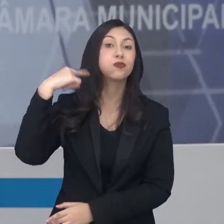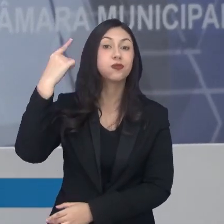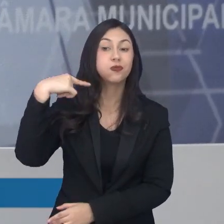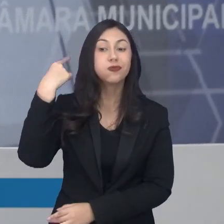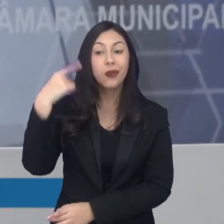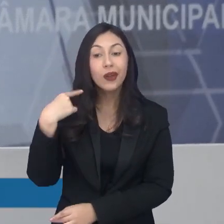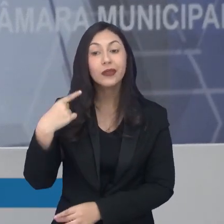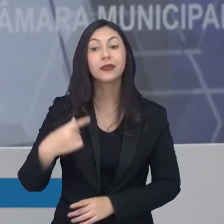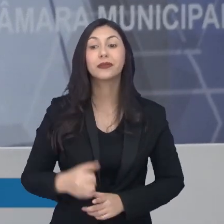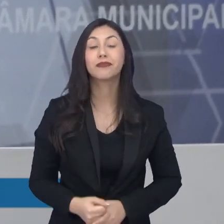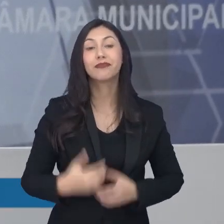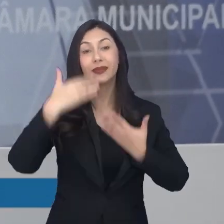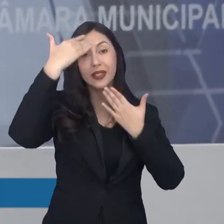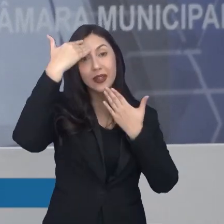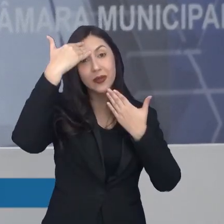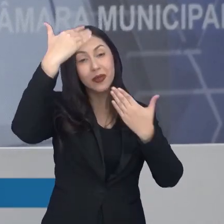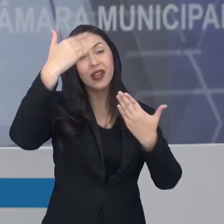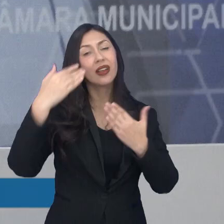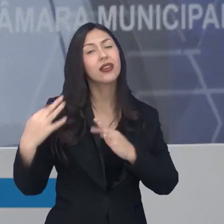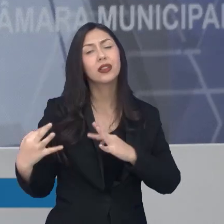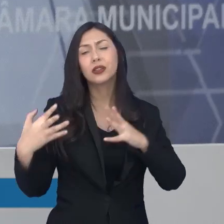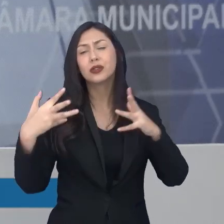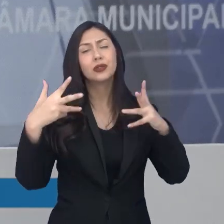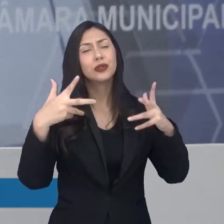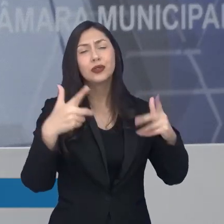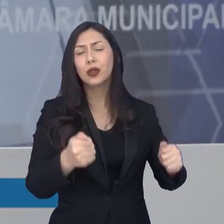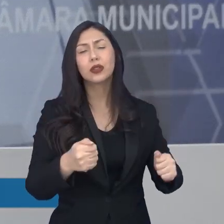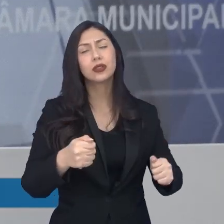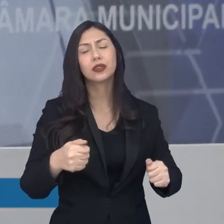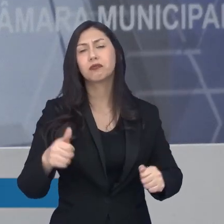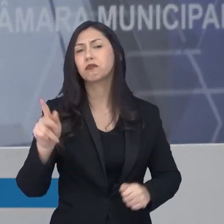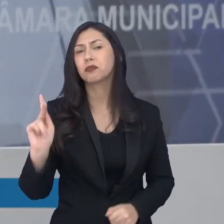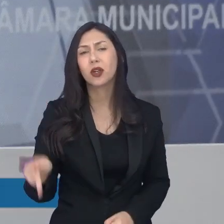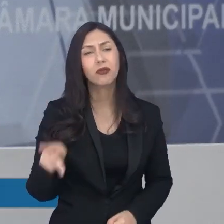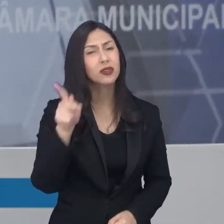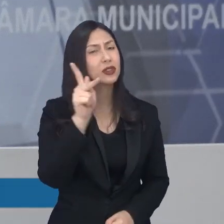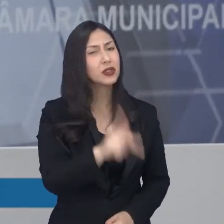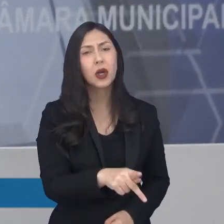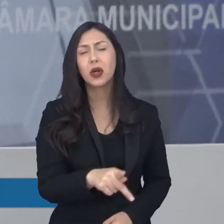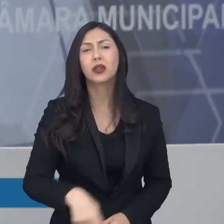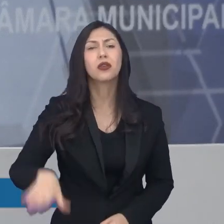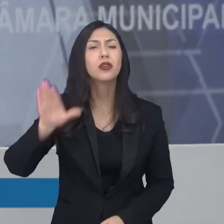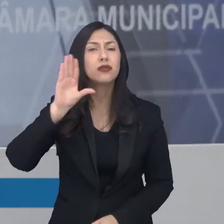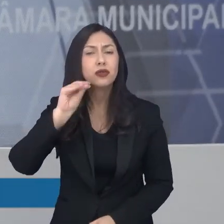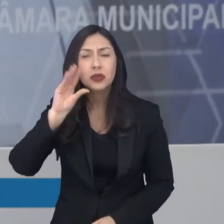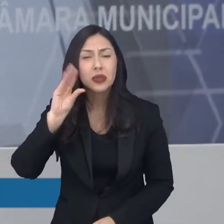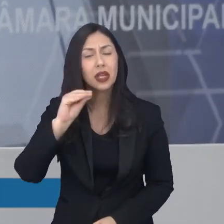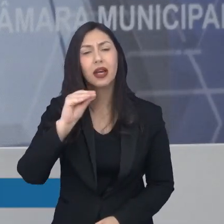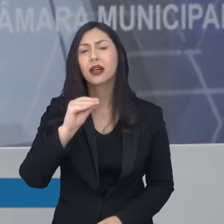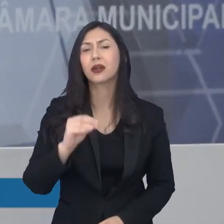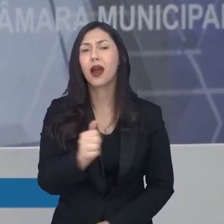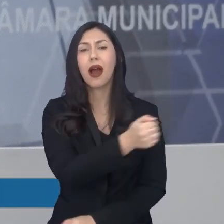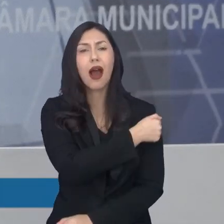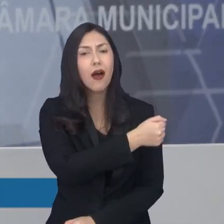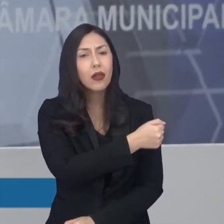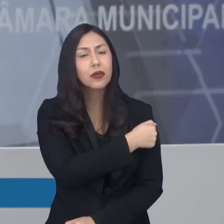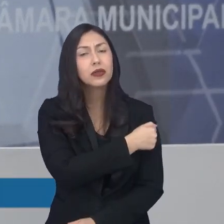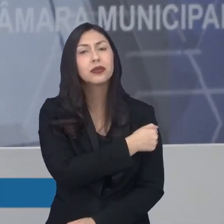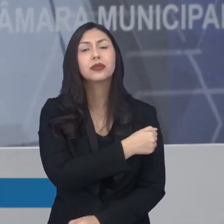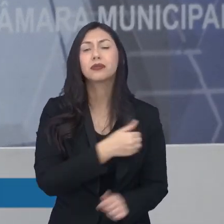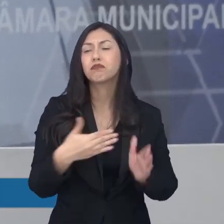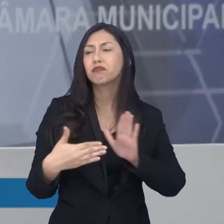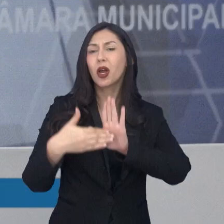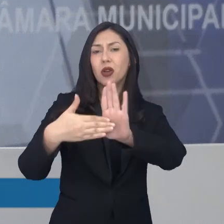instituição. Obrigado a todas e a todos, professores, professoras, funcionárias, funcionários, alunos que a fizeram